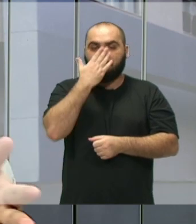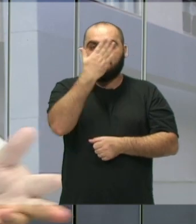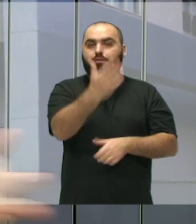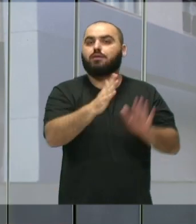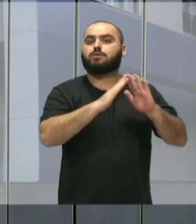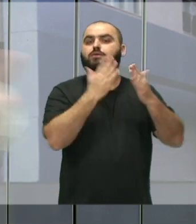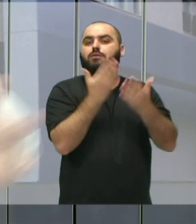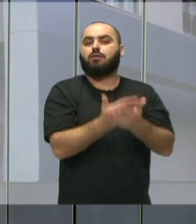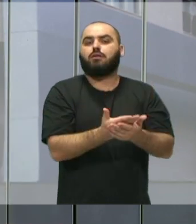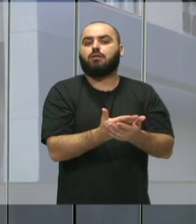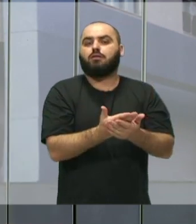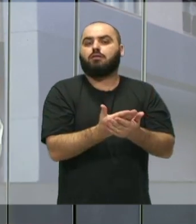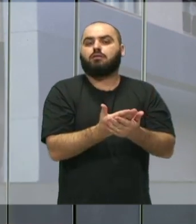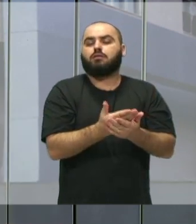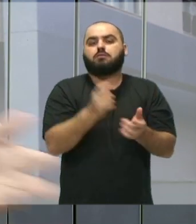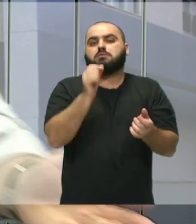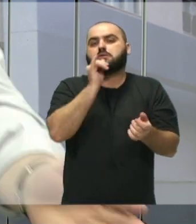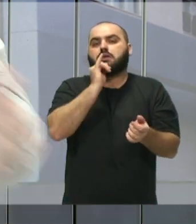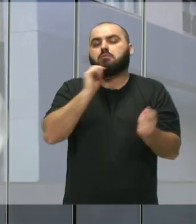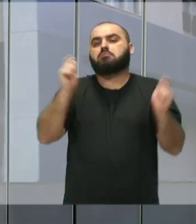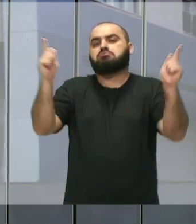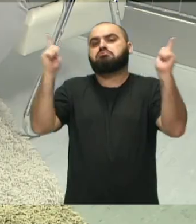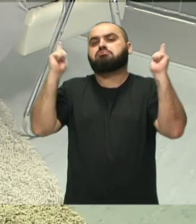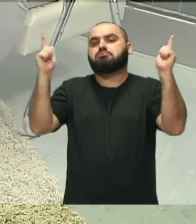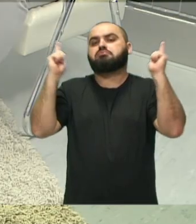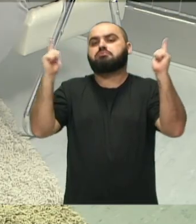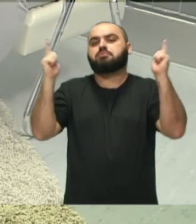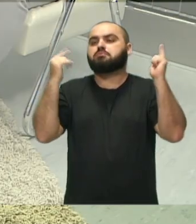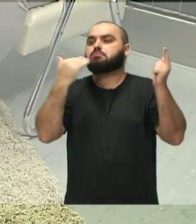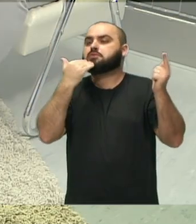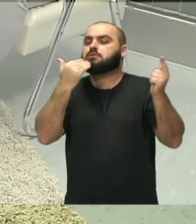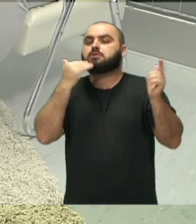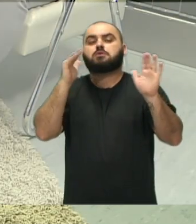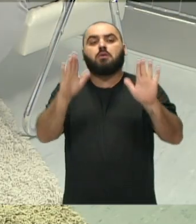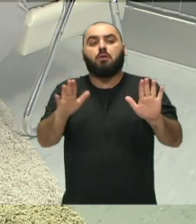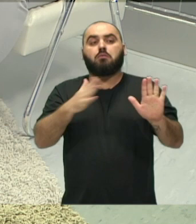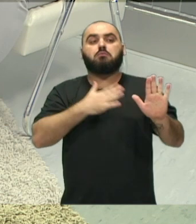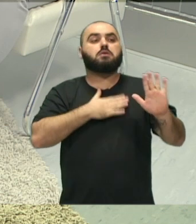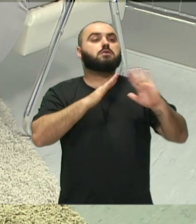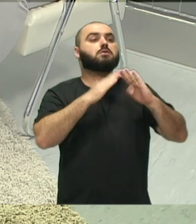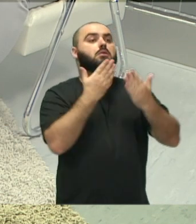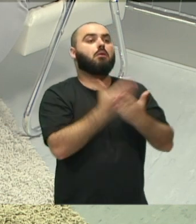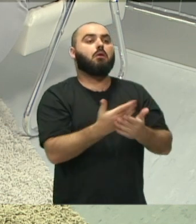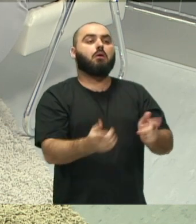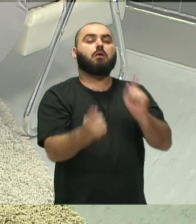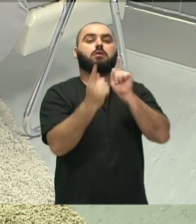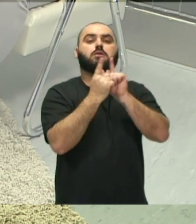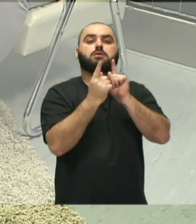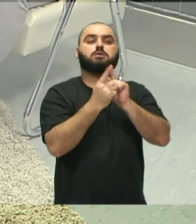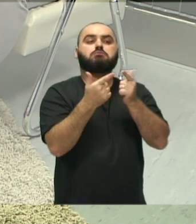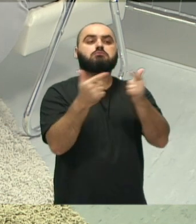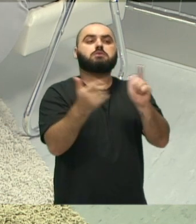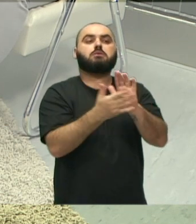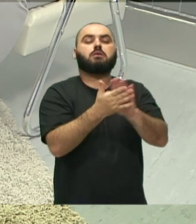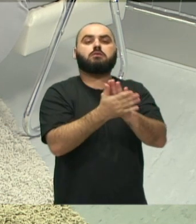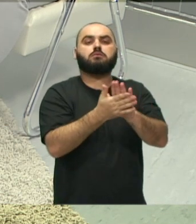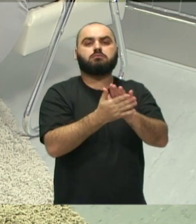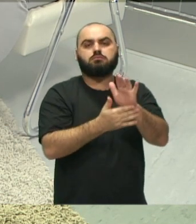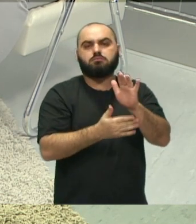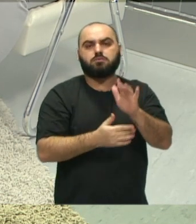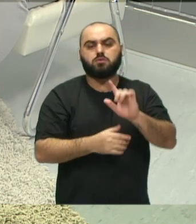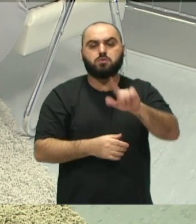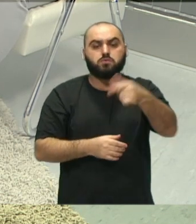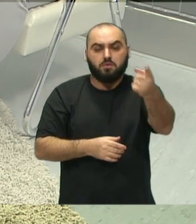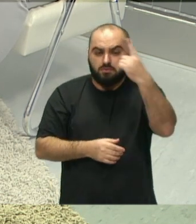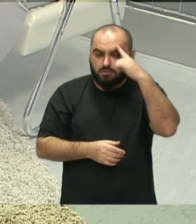por exemplo, e fazer uma manifestação alegando, olha, aqui na minha escola nós não estamos sendo atendidos como devemos. No outro